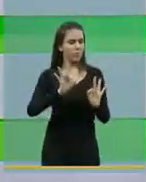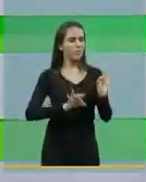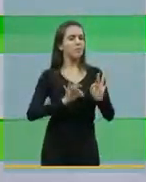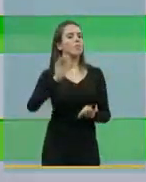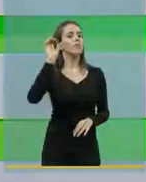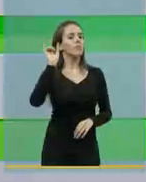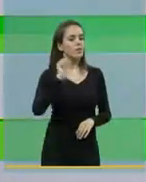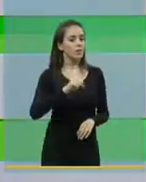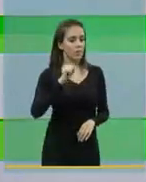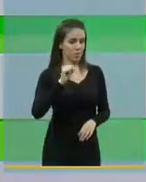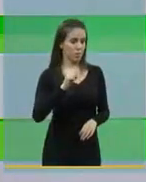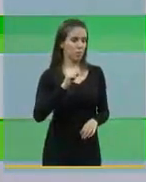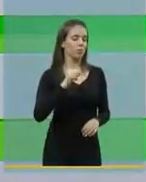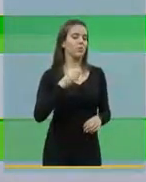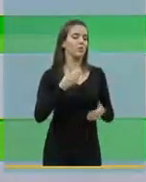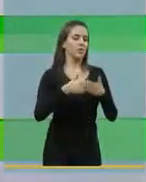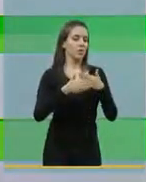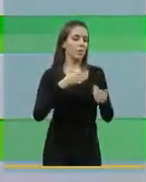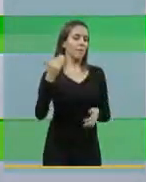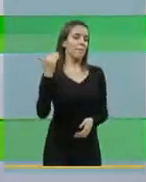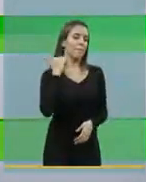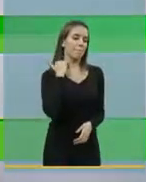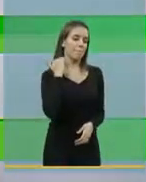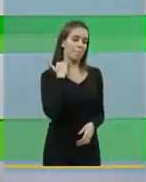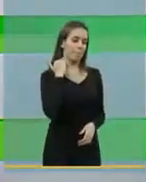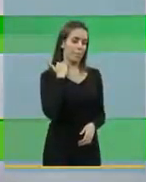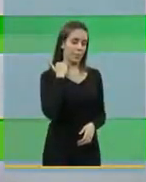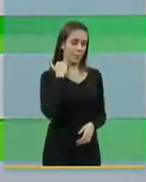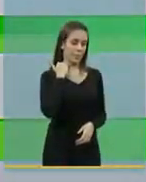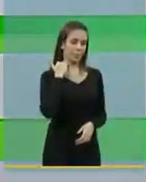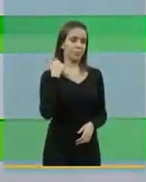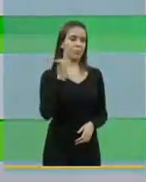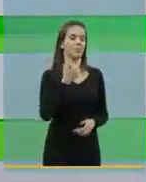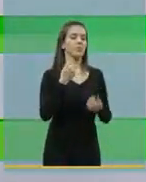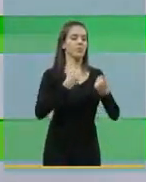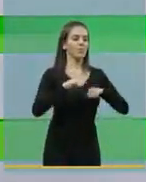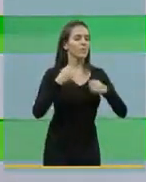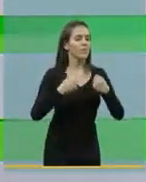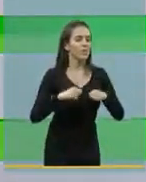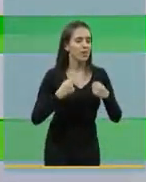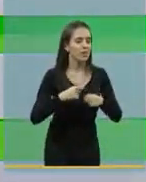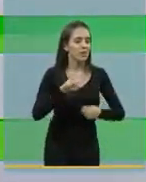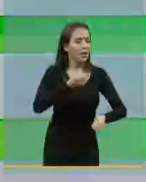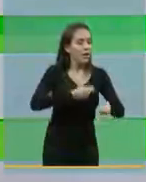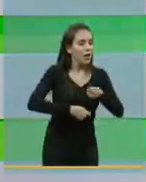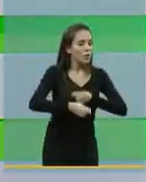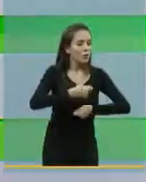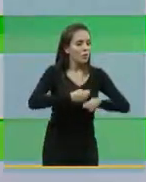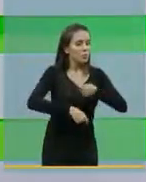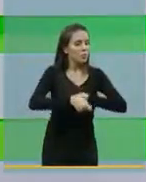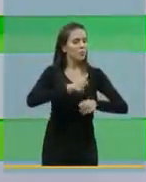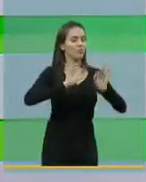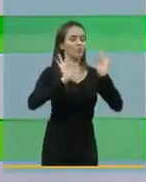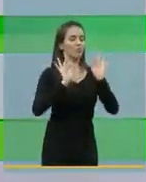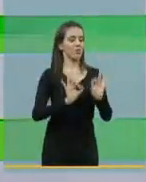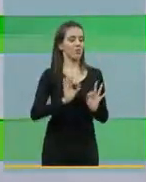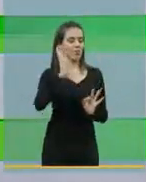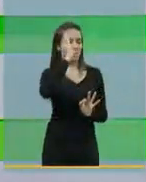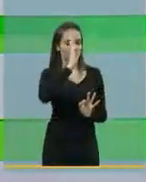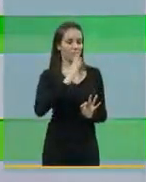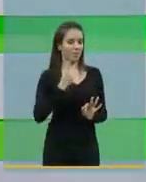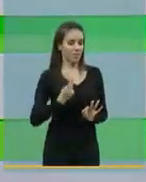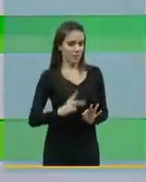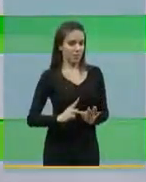o independência o banco central administrar de forma mais adequada de vida pública no país que